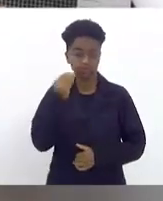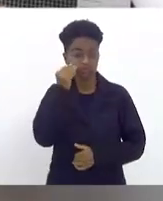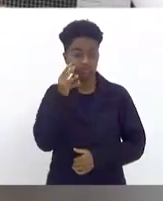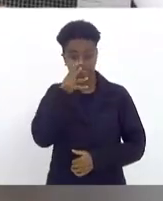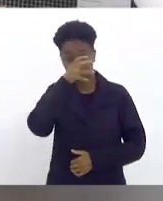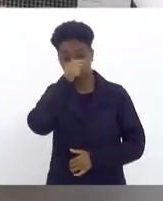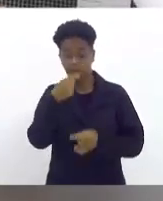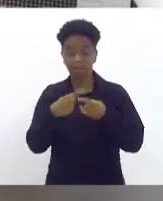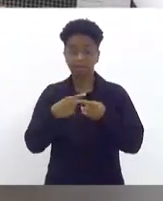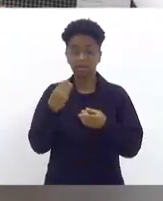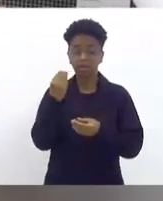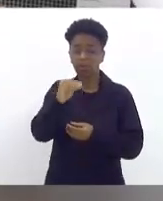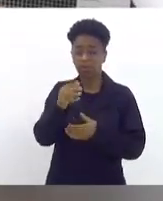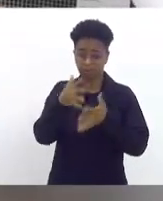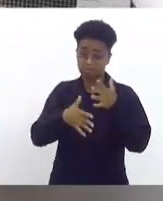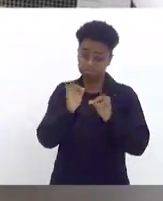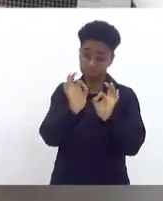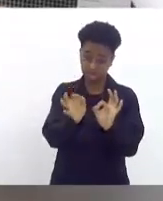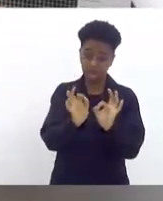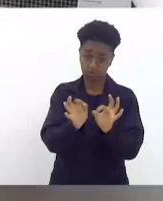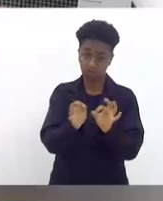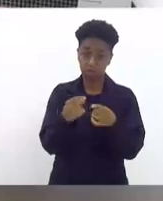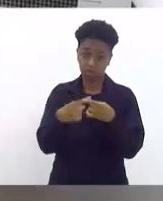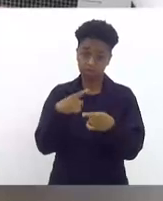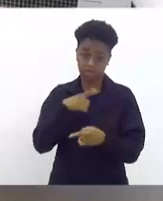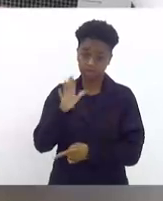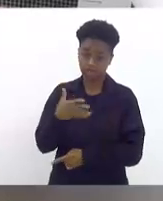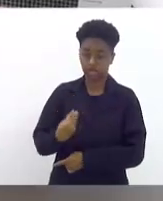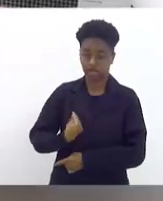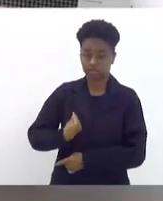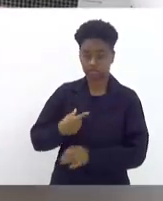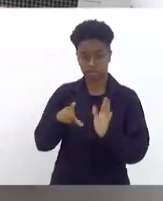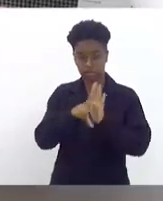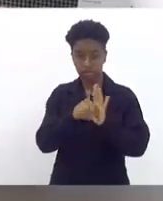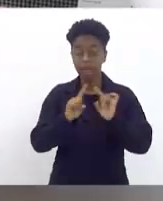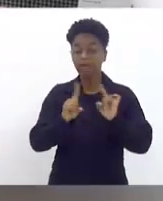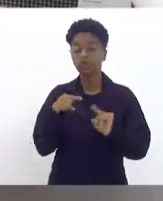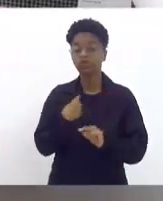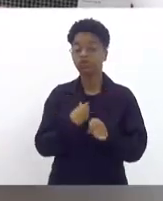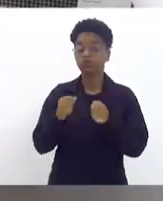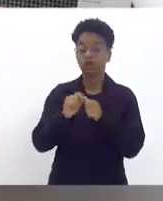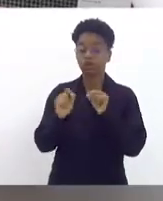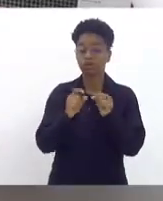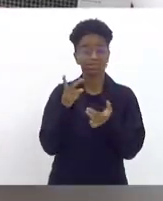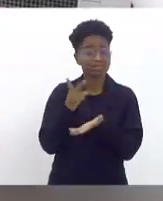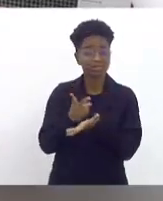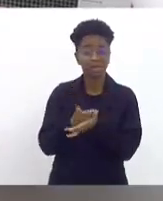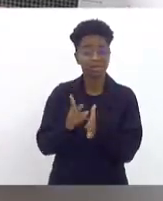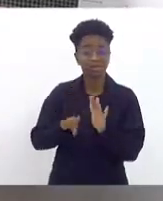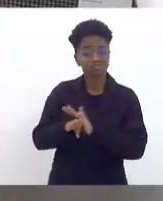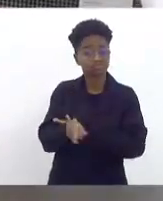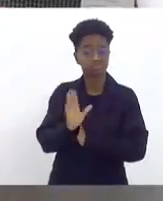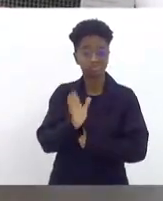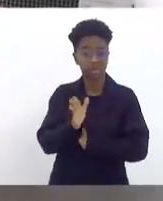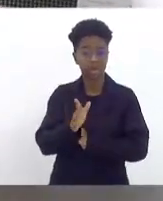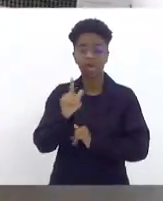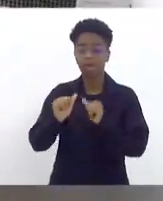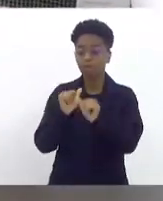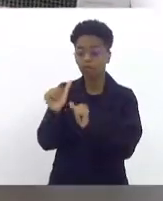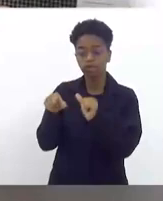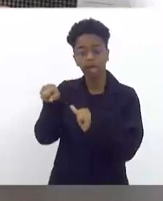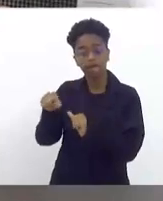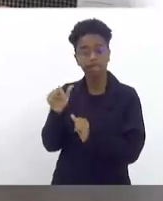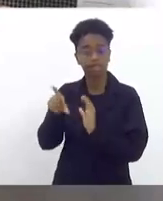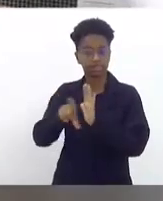porque a prejudicabilidade tava certa porque existe uma lei e o que a gente está fazendo é o que a gente faz sempre modificar a lei